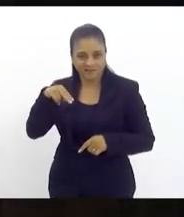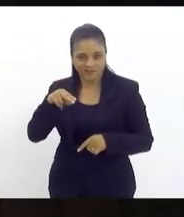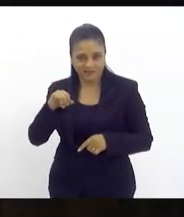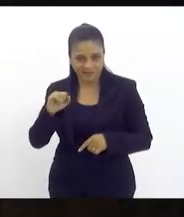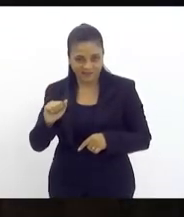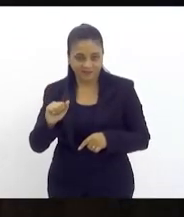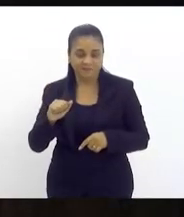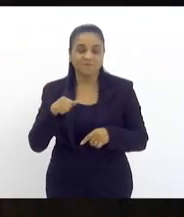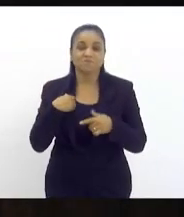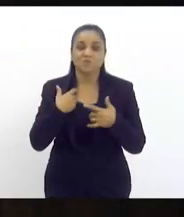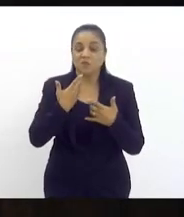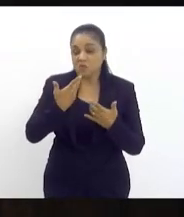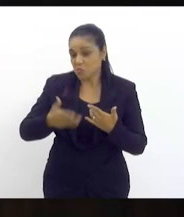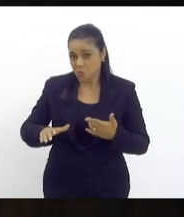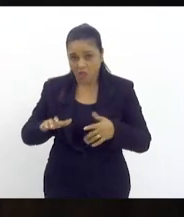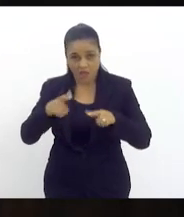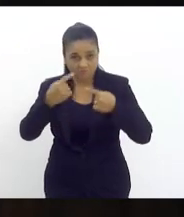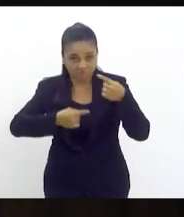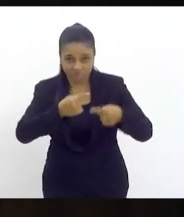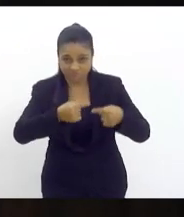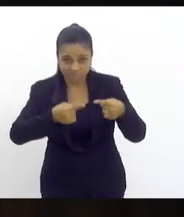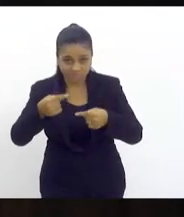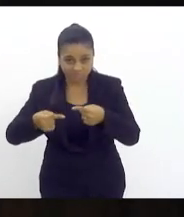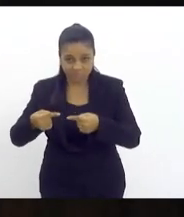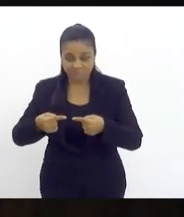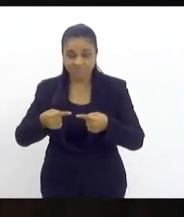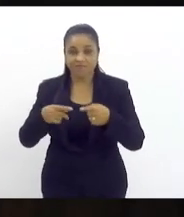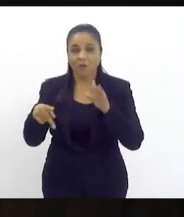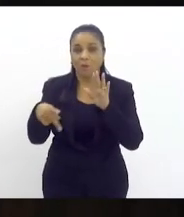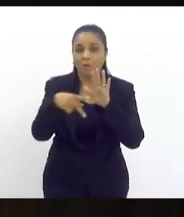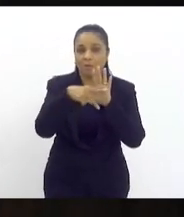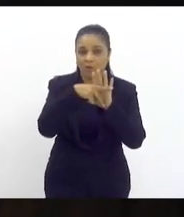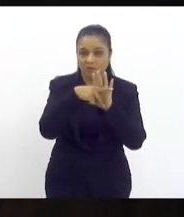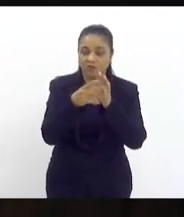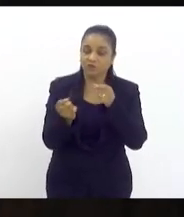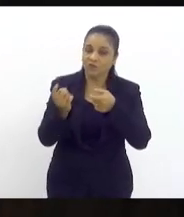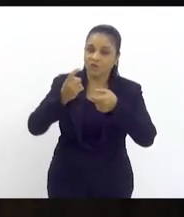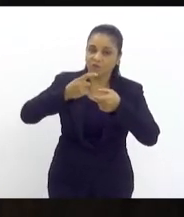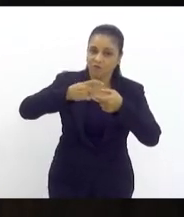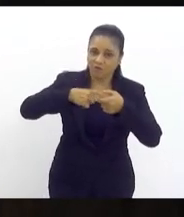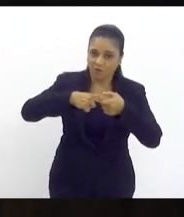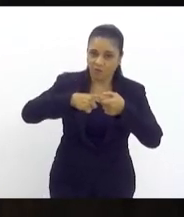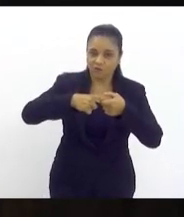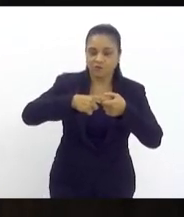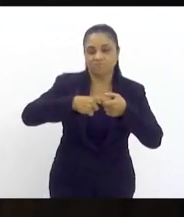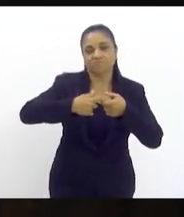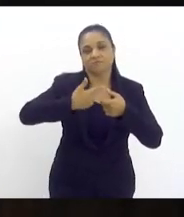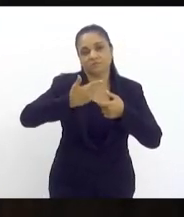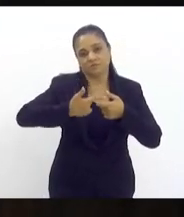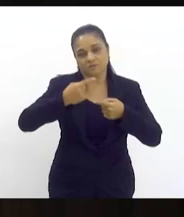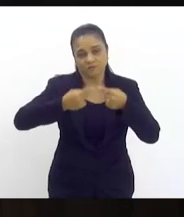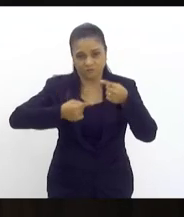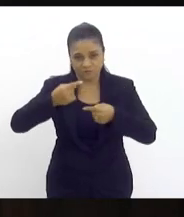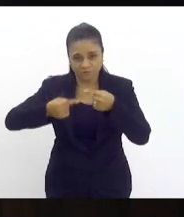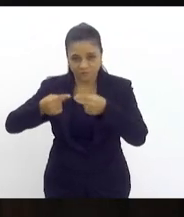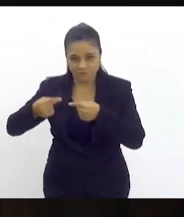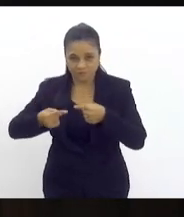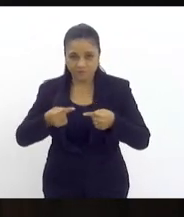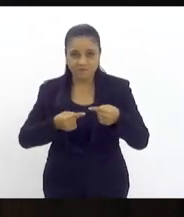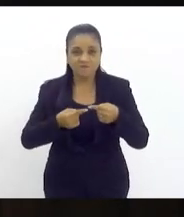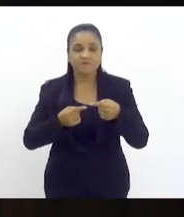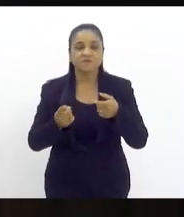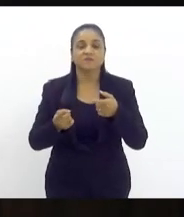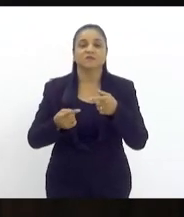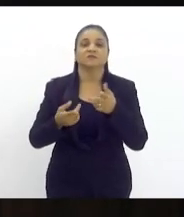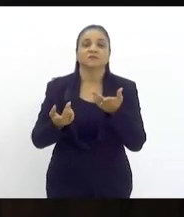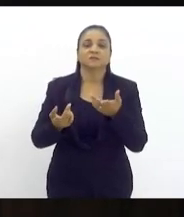Não havendo mais quem queira discutir, o projeto retorna para a segunda discussão. Aprovado em primeira, retorna